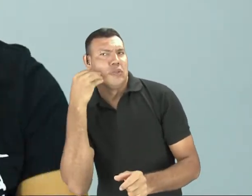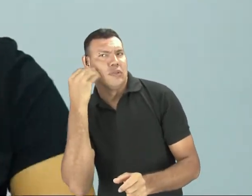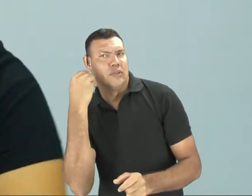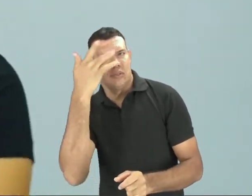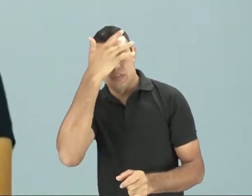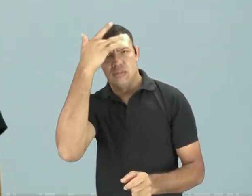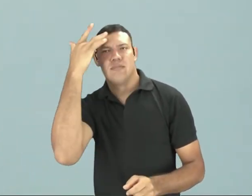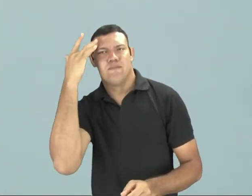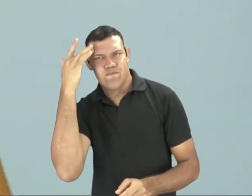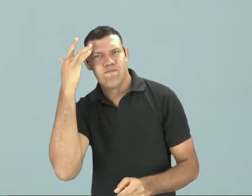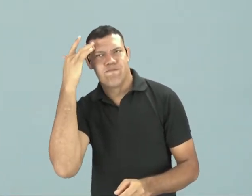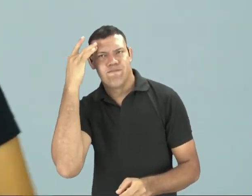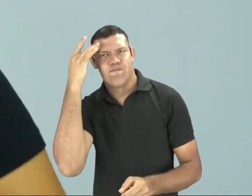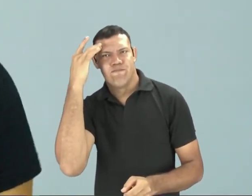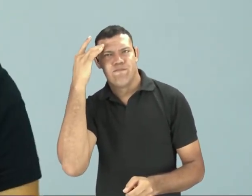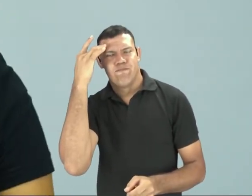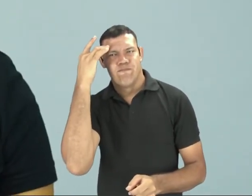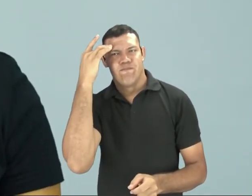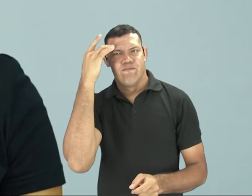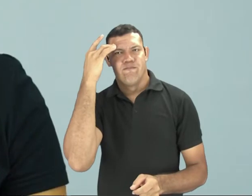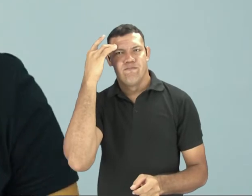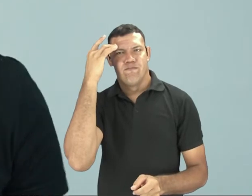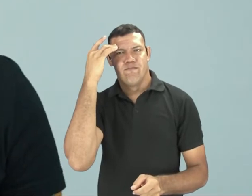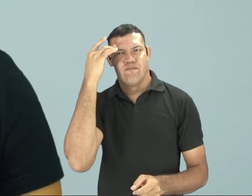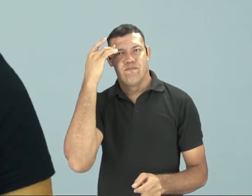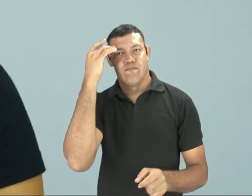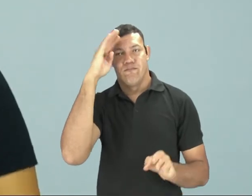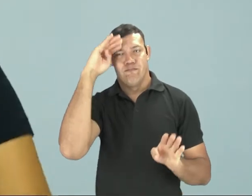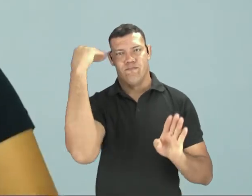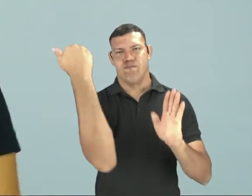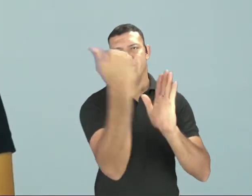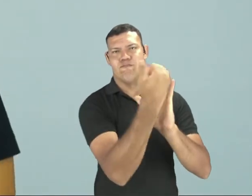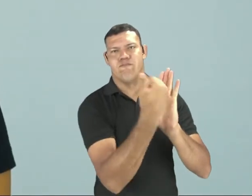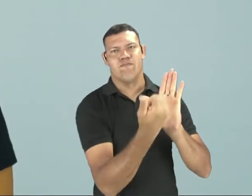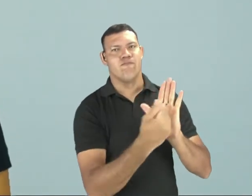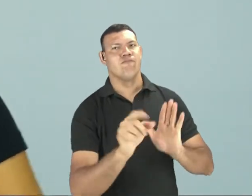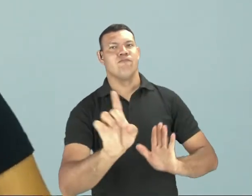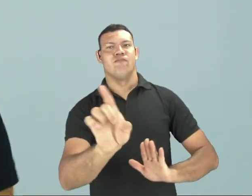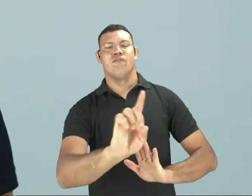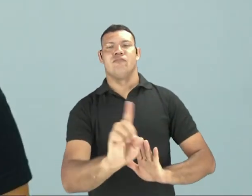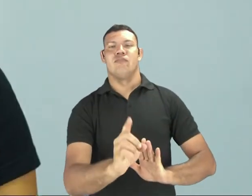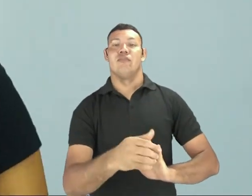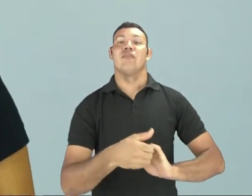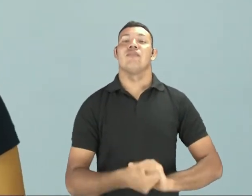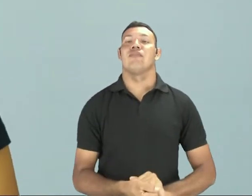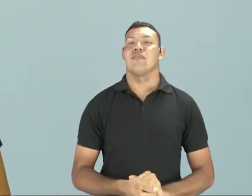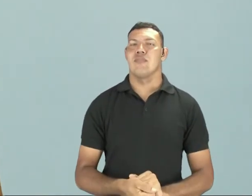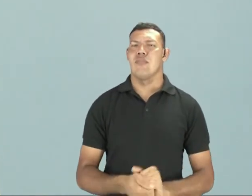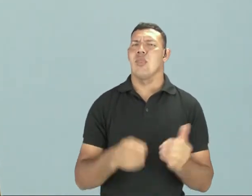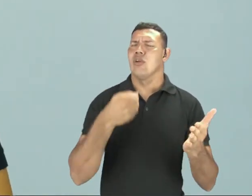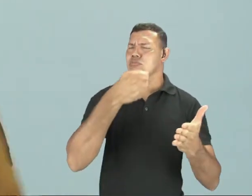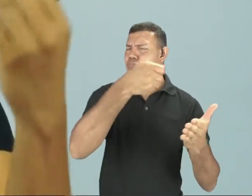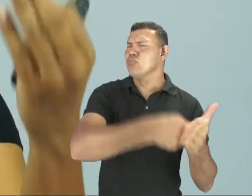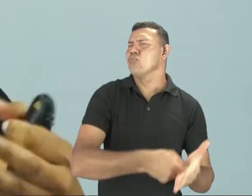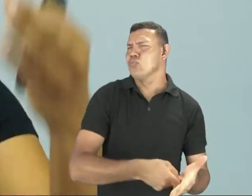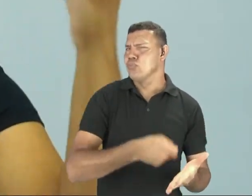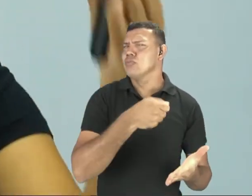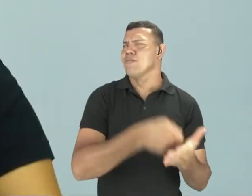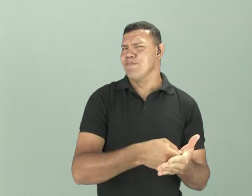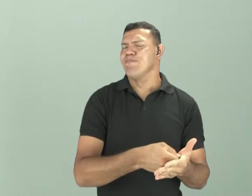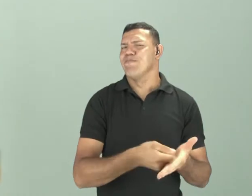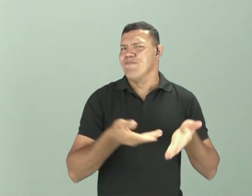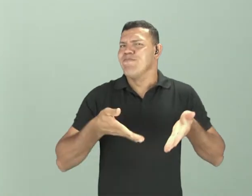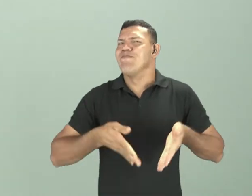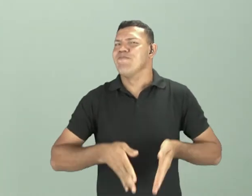outras pessoas que também burlam as regras. E aí continua reforçando que o brasileiro já